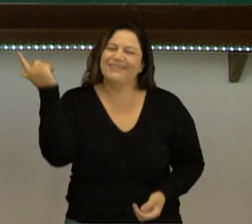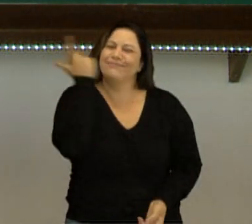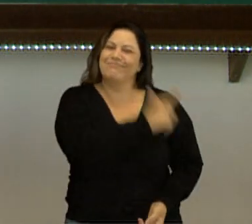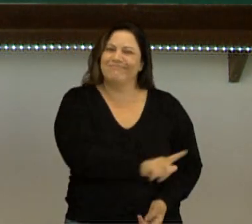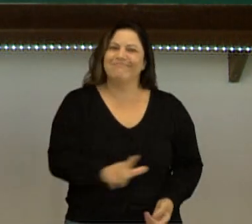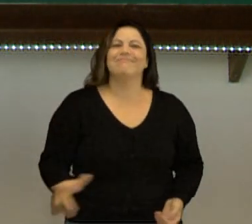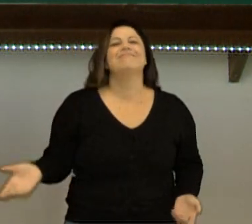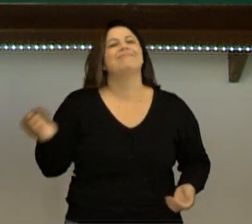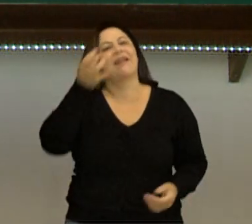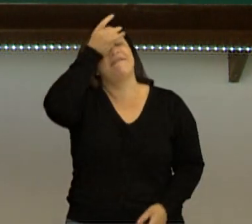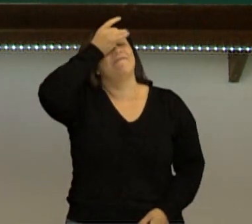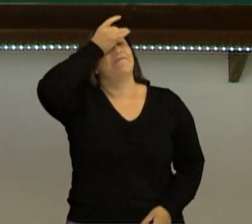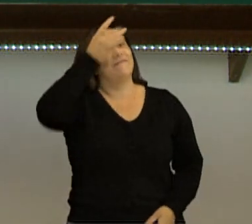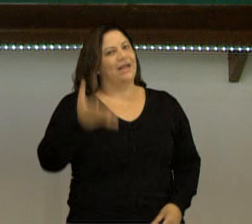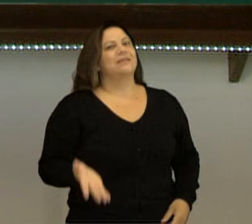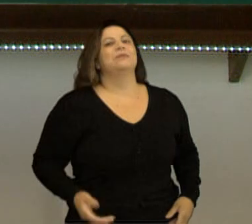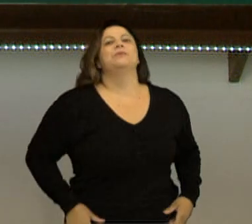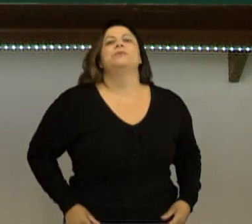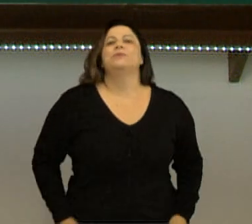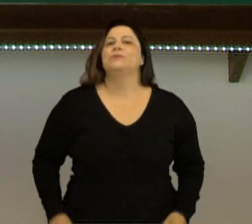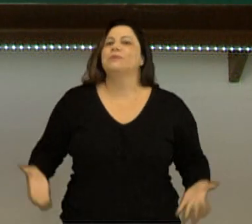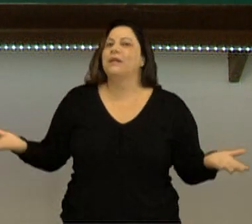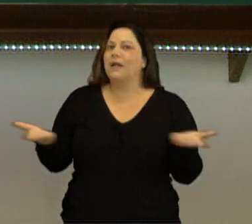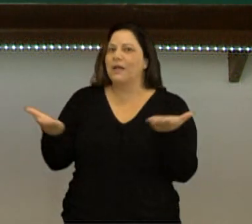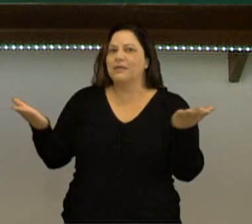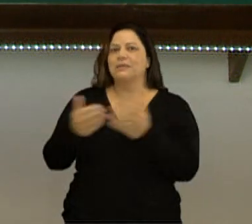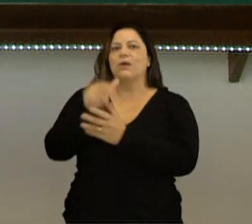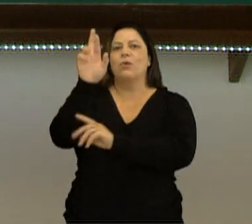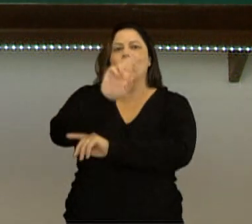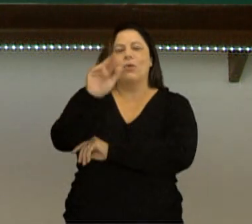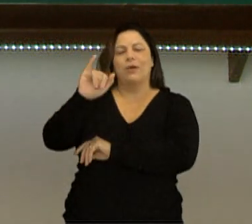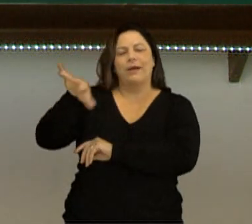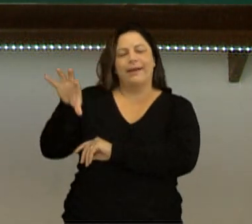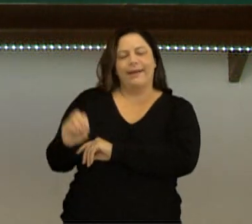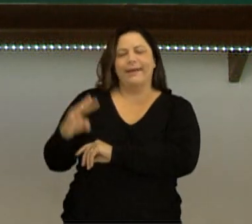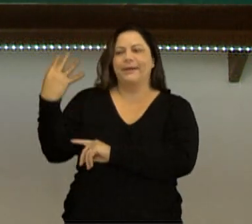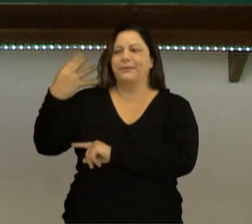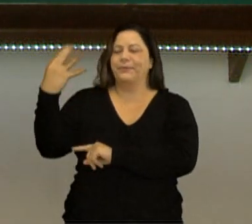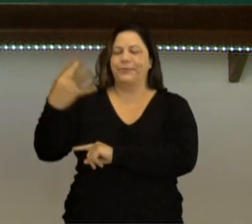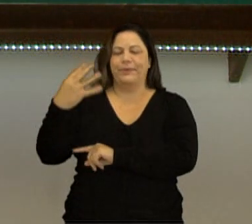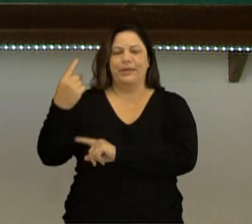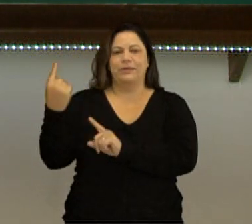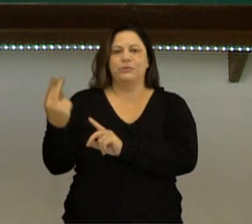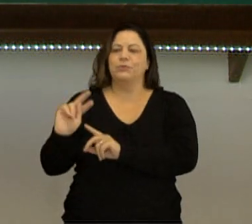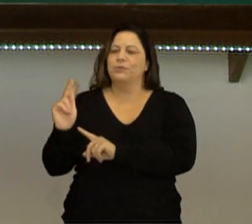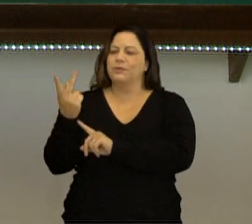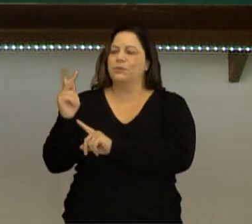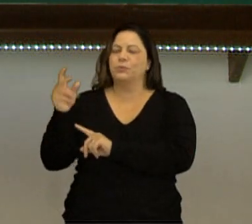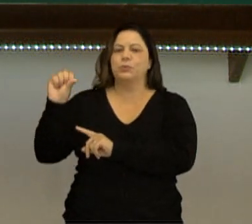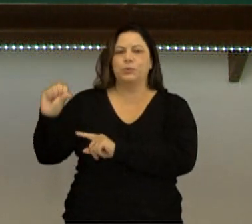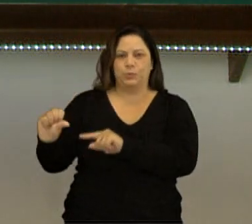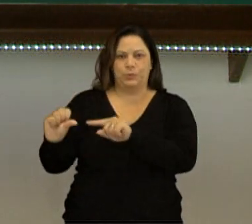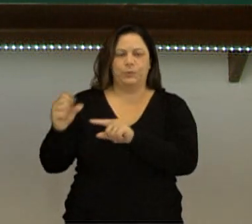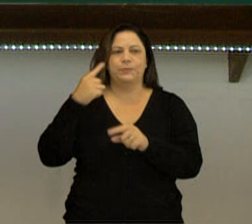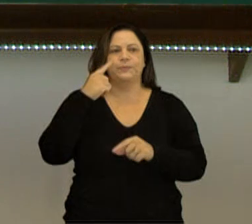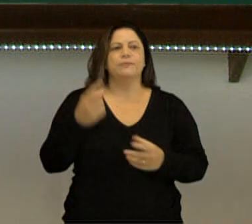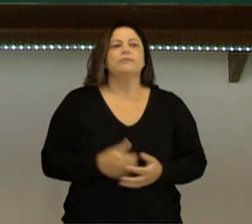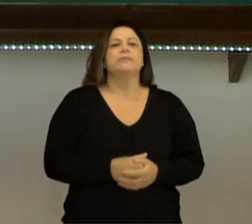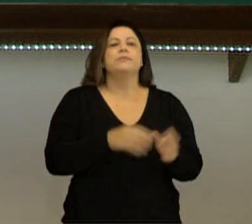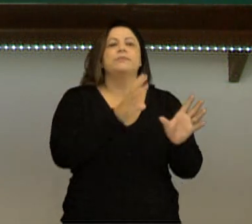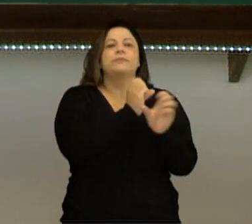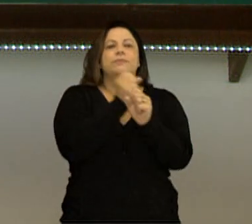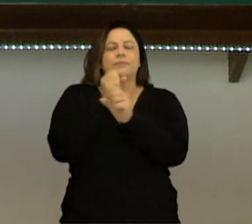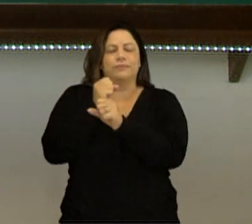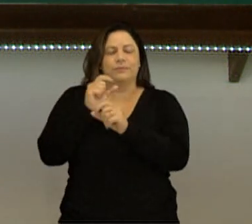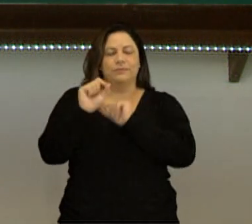fazer facilmente. Então vamos lá. Nós temos que o raio vale 4 e a altura vale 9. Então vamos começar calculando a área da base. A área da